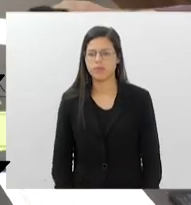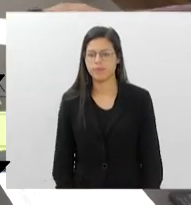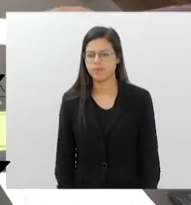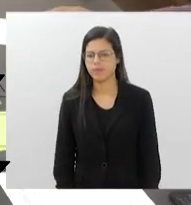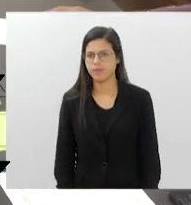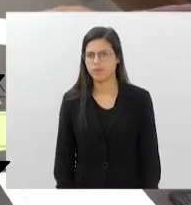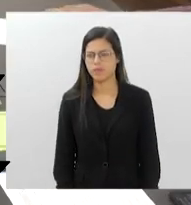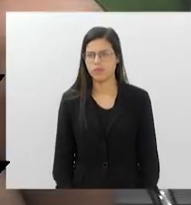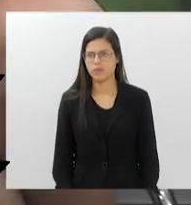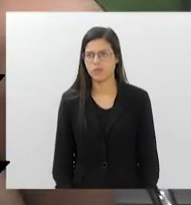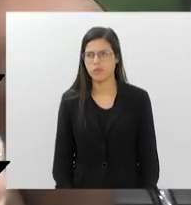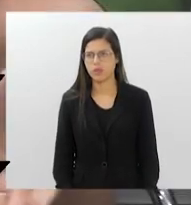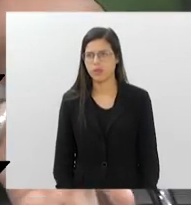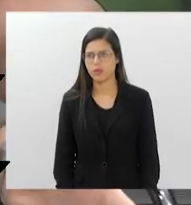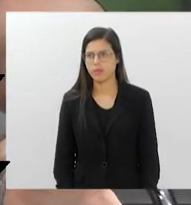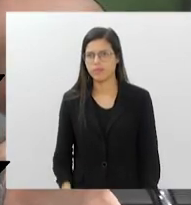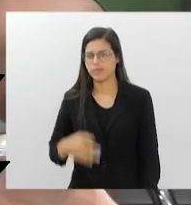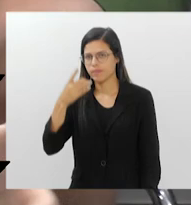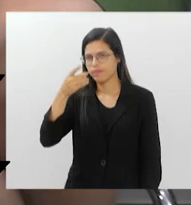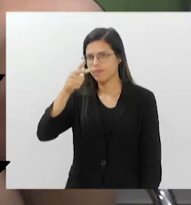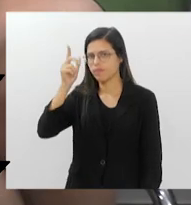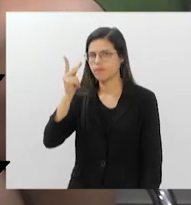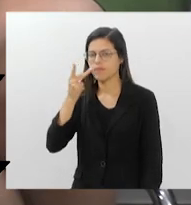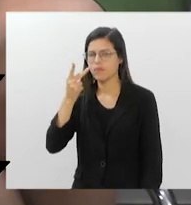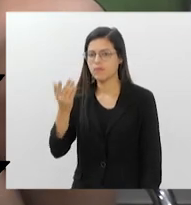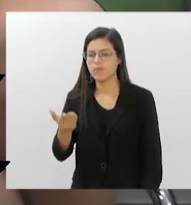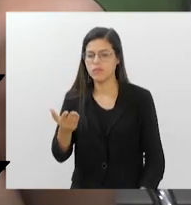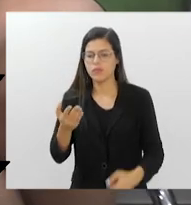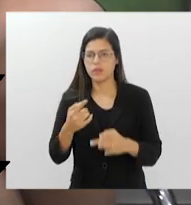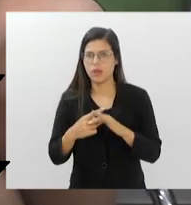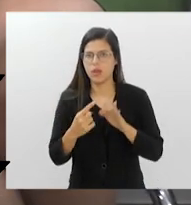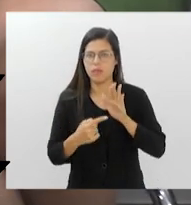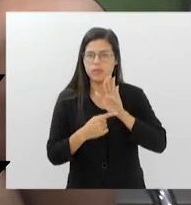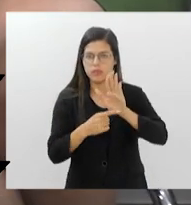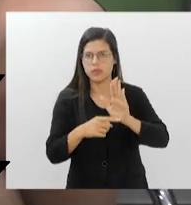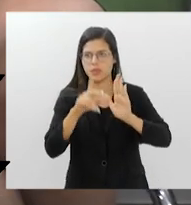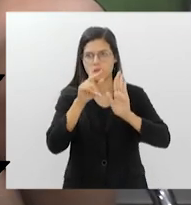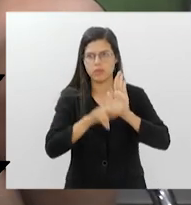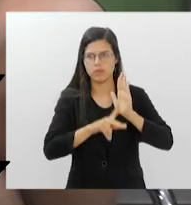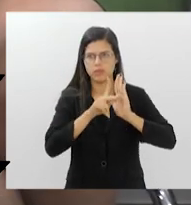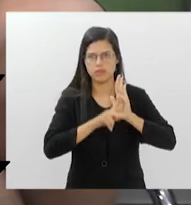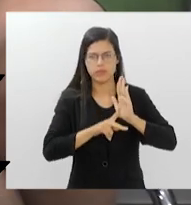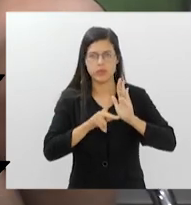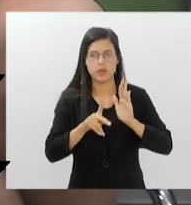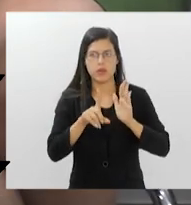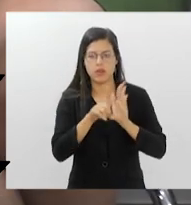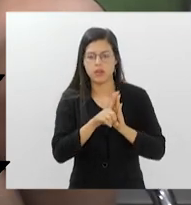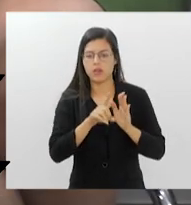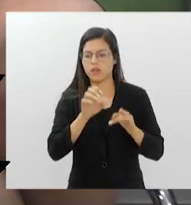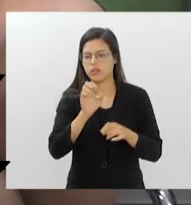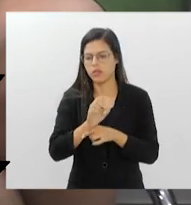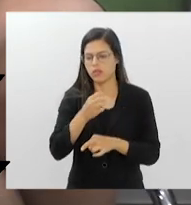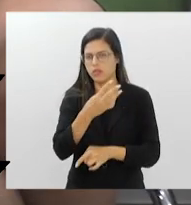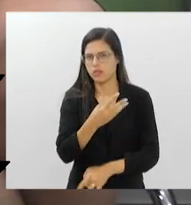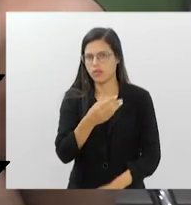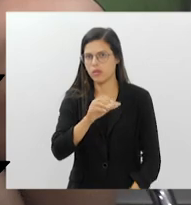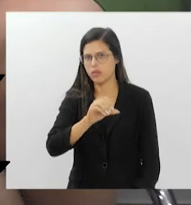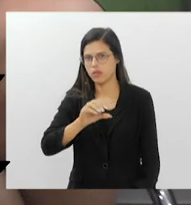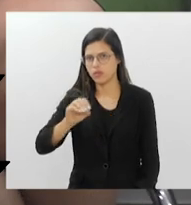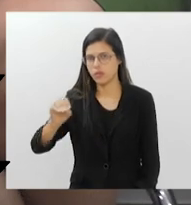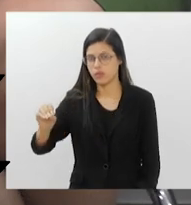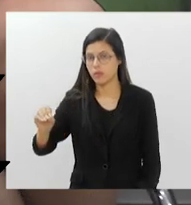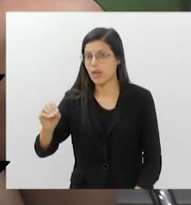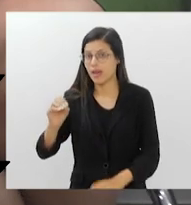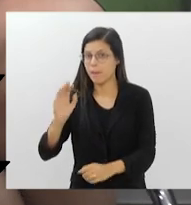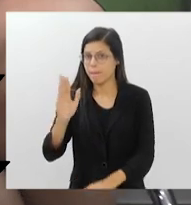senhor presidente Por que que apresentamos esse projeto a lei estadual 3900 de